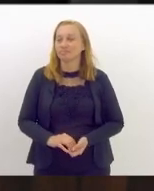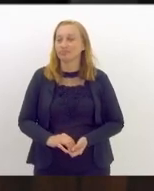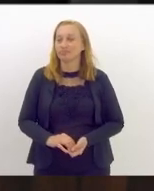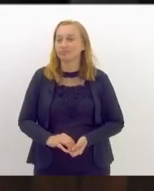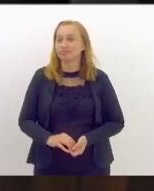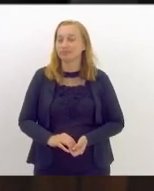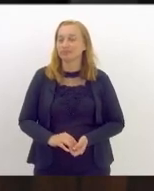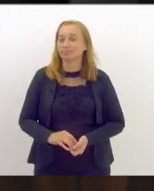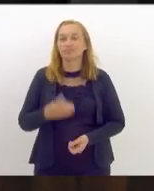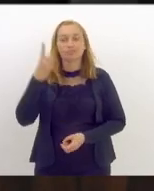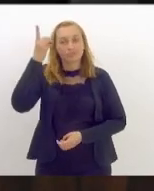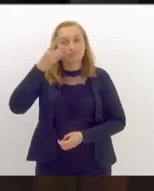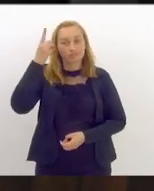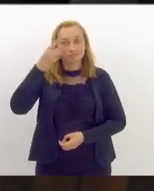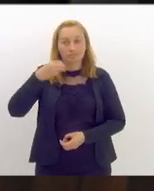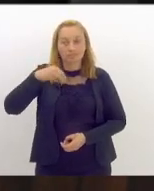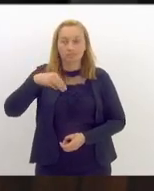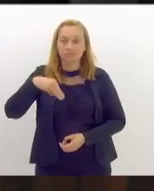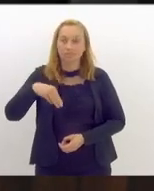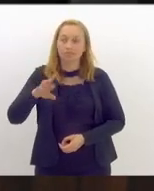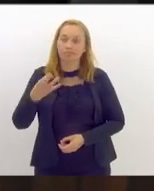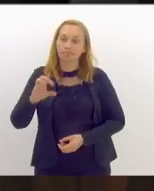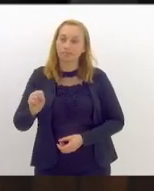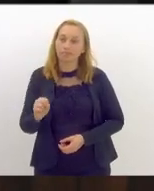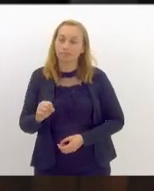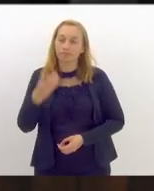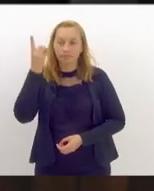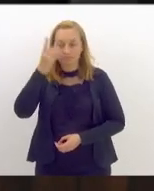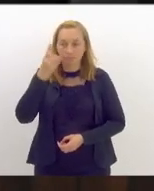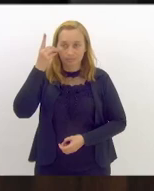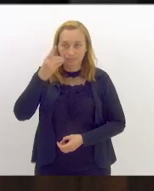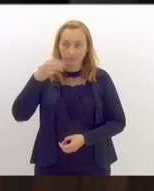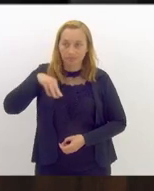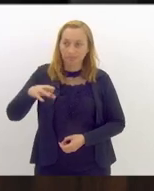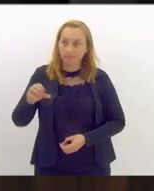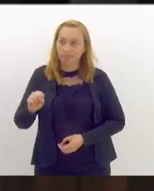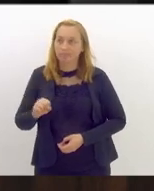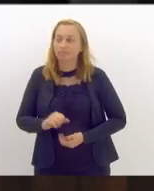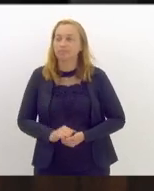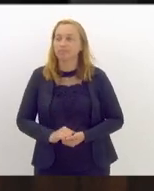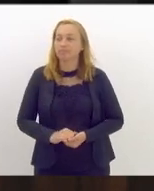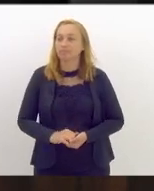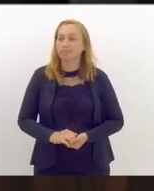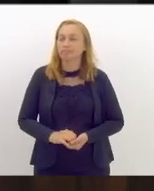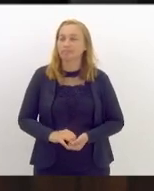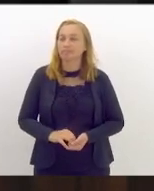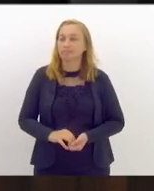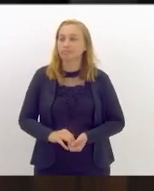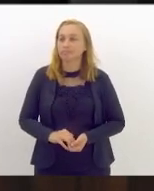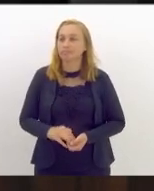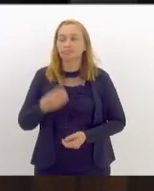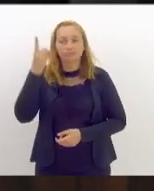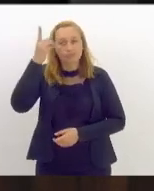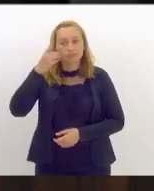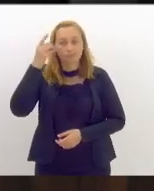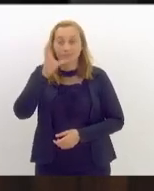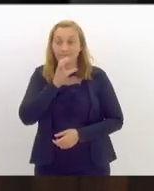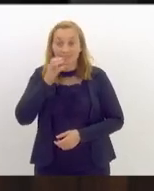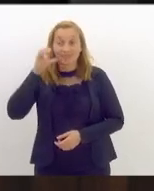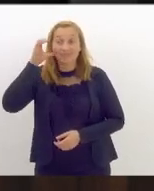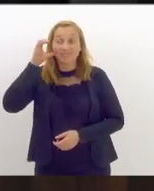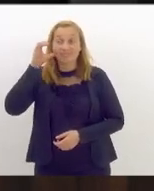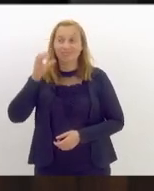Deputado Marcos Miller Deputado Marcos Miller deputada Célia